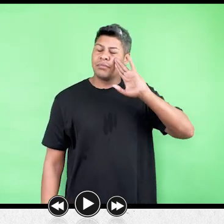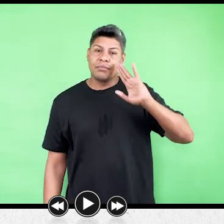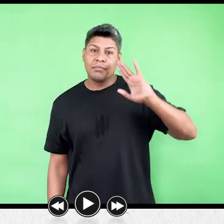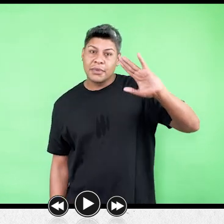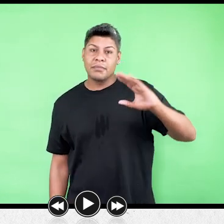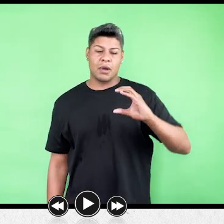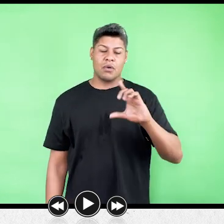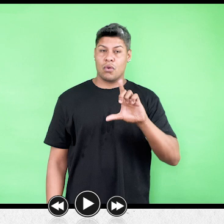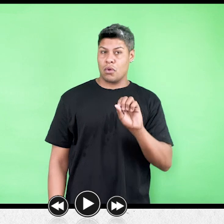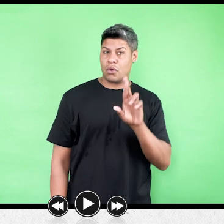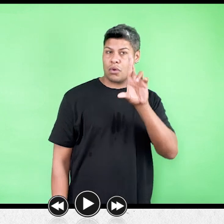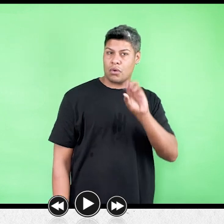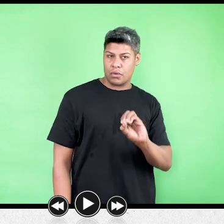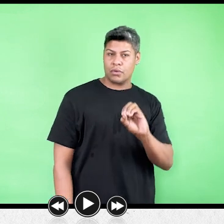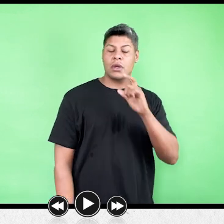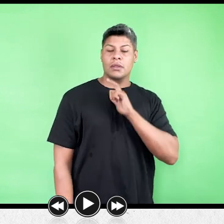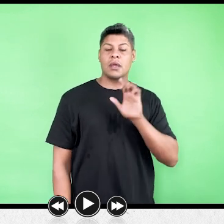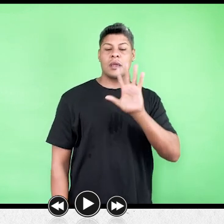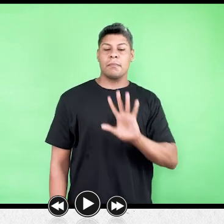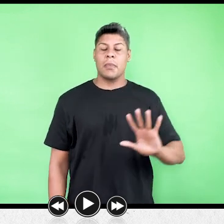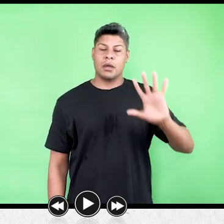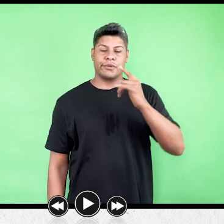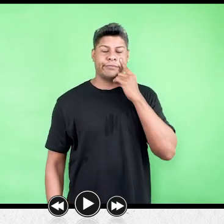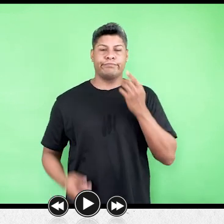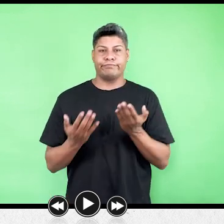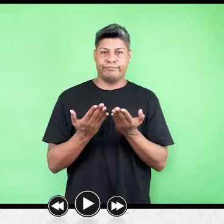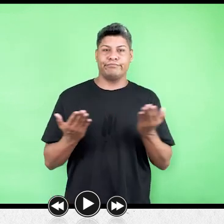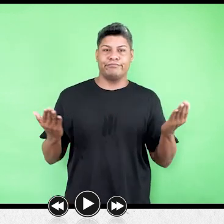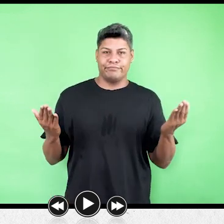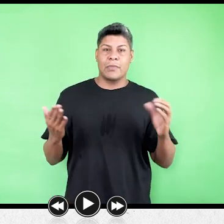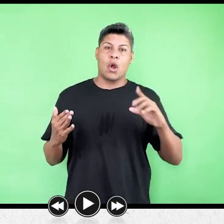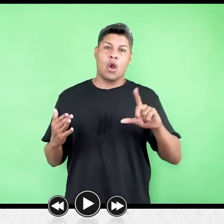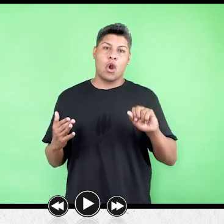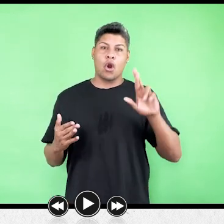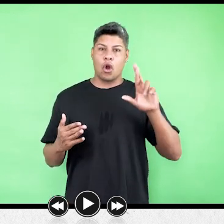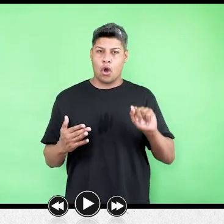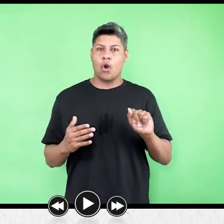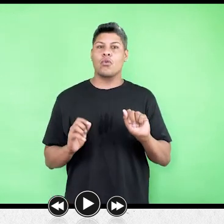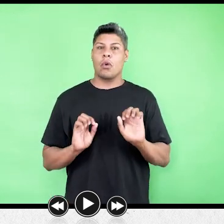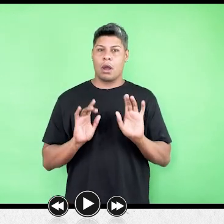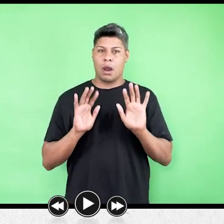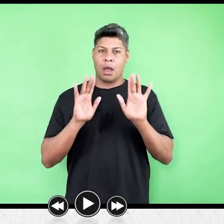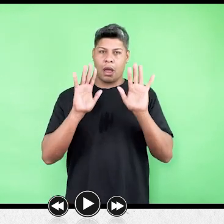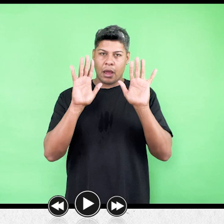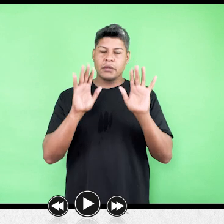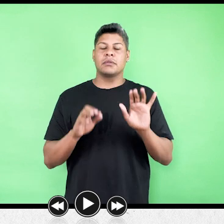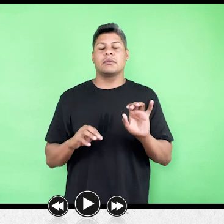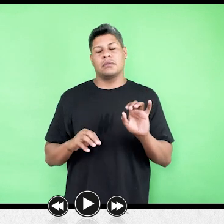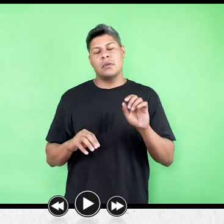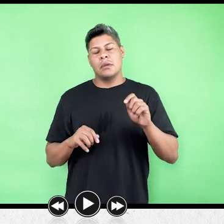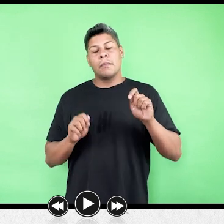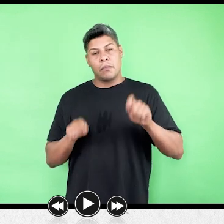base de cloro, né? Então, a gente tem aqui na imagem cilindros de cloro gasoso. A gente pode utilizar também hipoclorito de sódio ou de